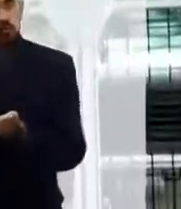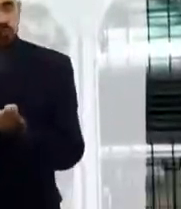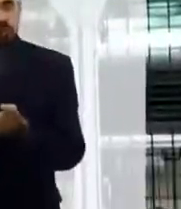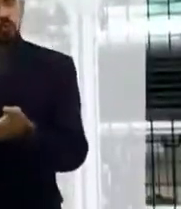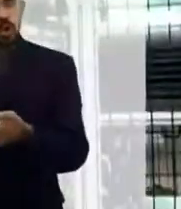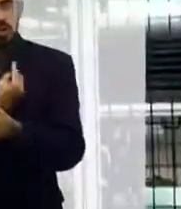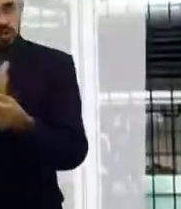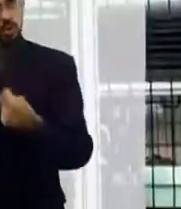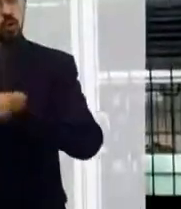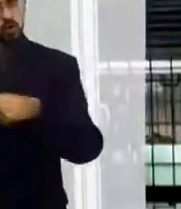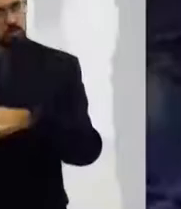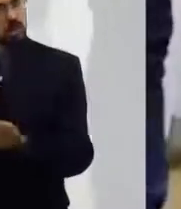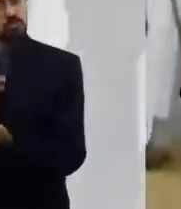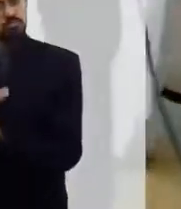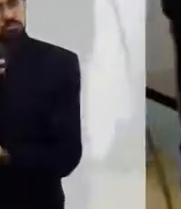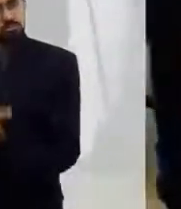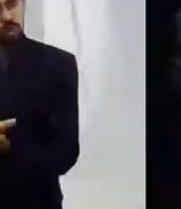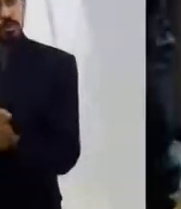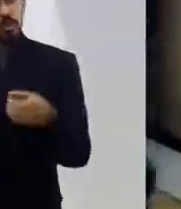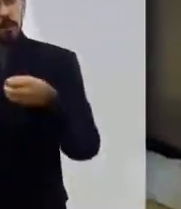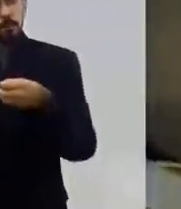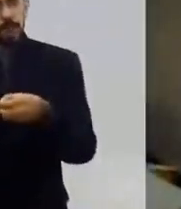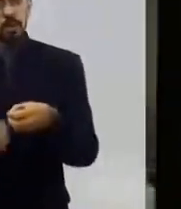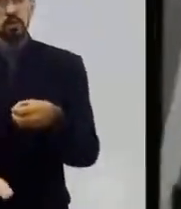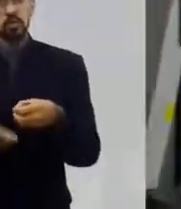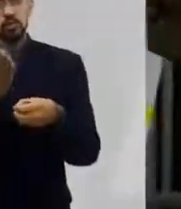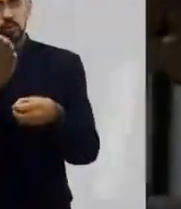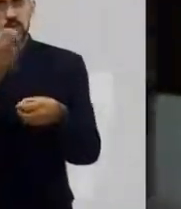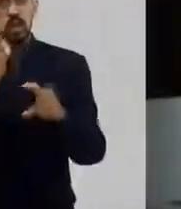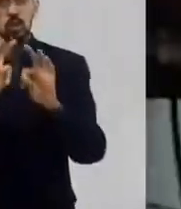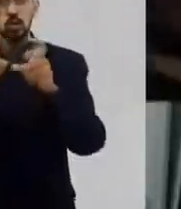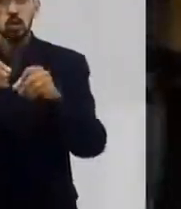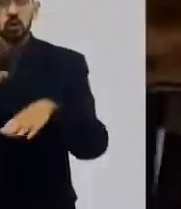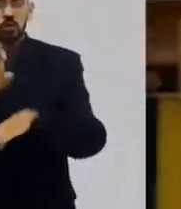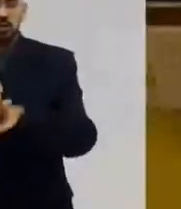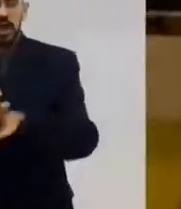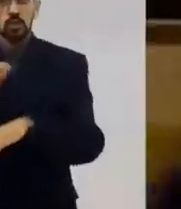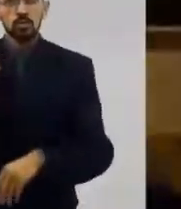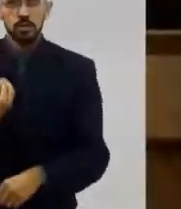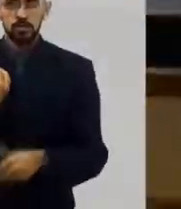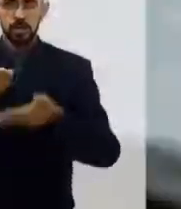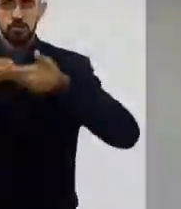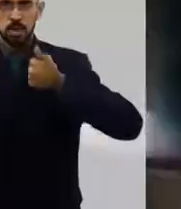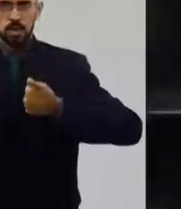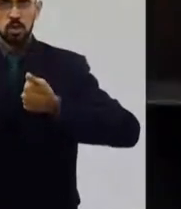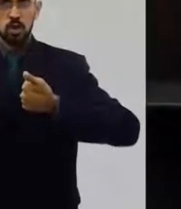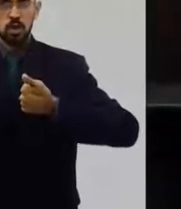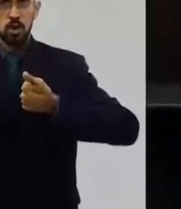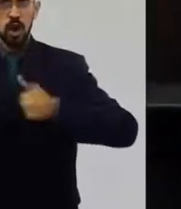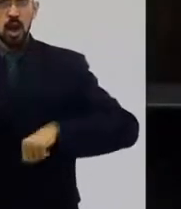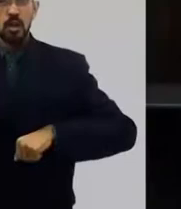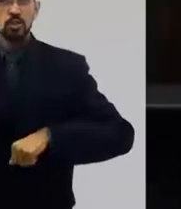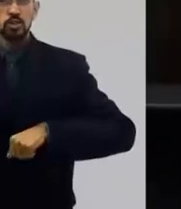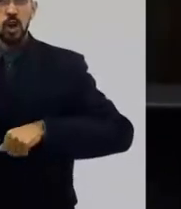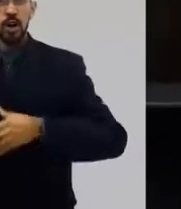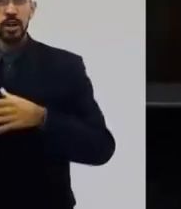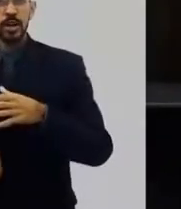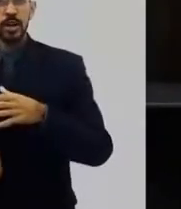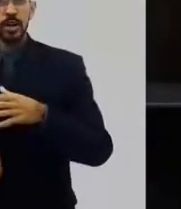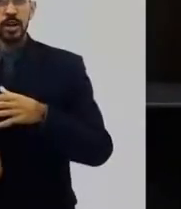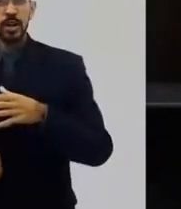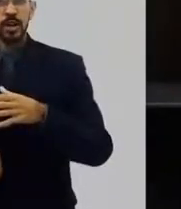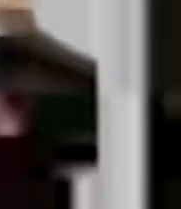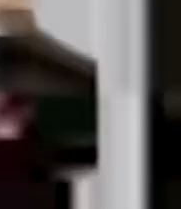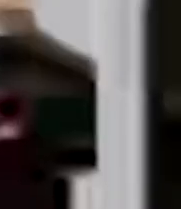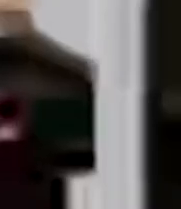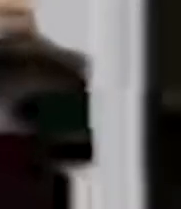nossa economia é permanente, o que aproxima você e todo o Estado de uma vida melhor. A histórica criação e